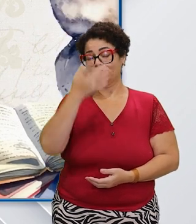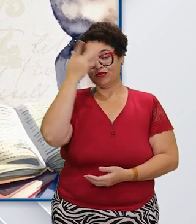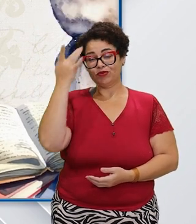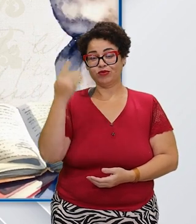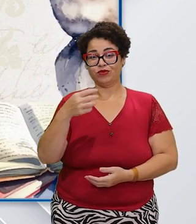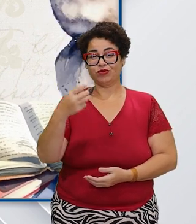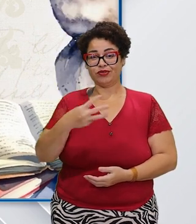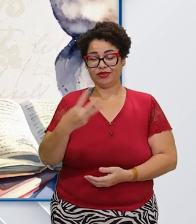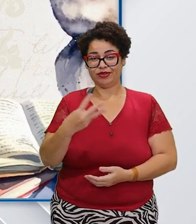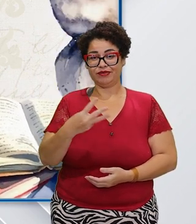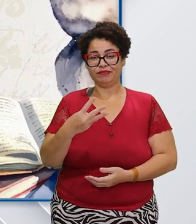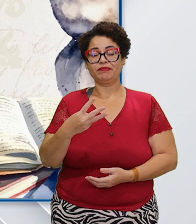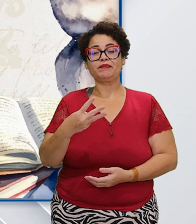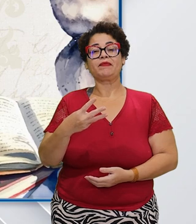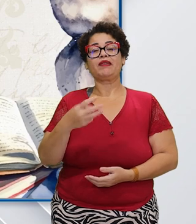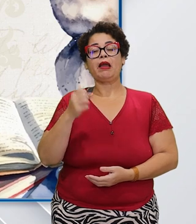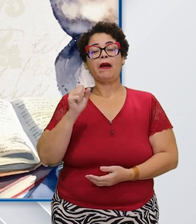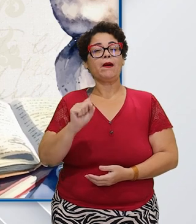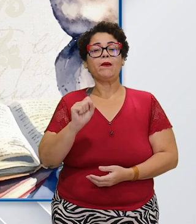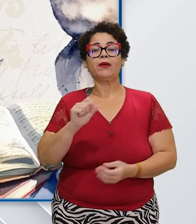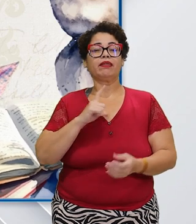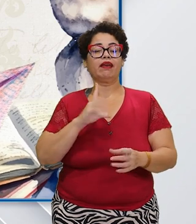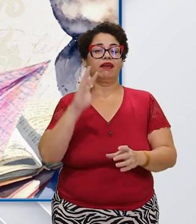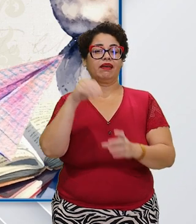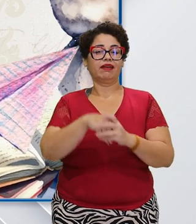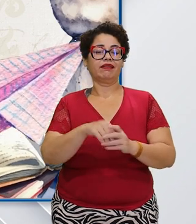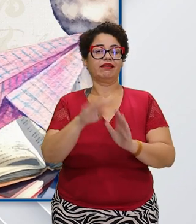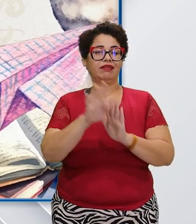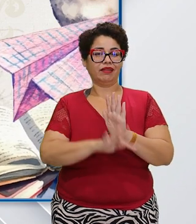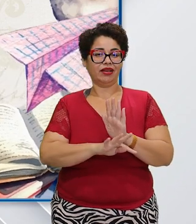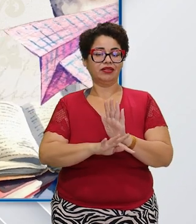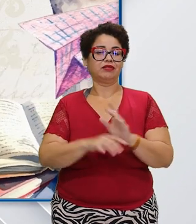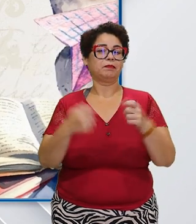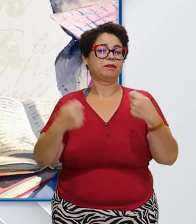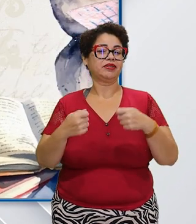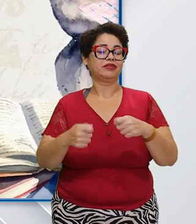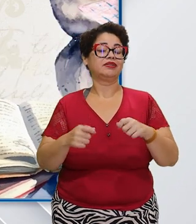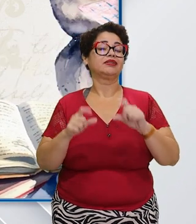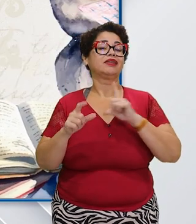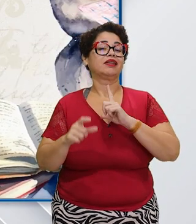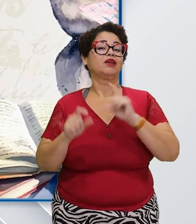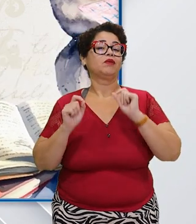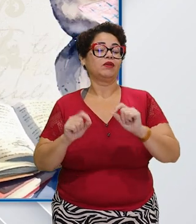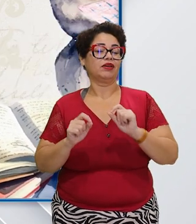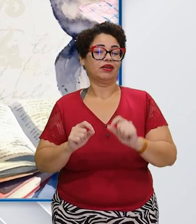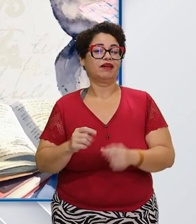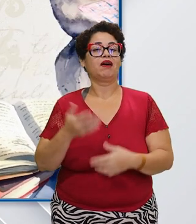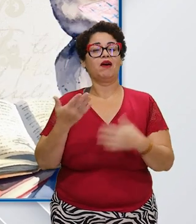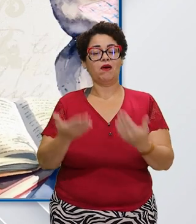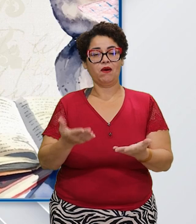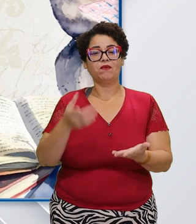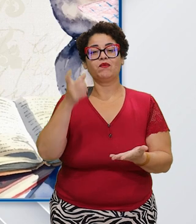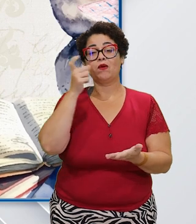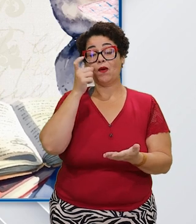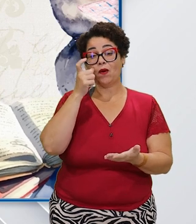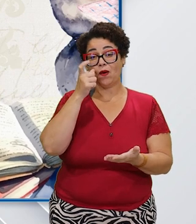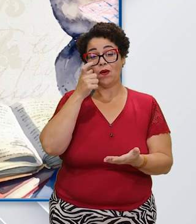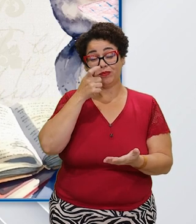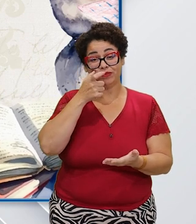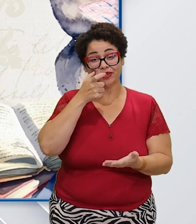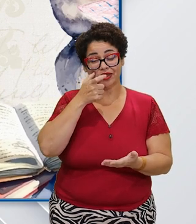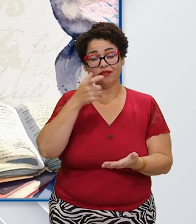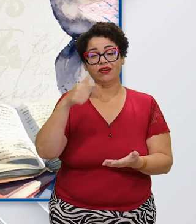disso E o que mais deve constar nesse texto pois bem vamos observar aquilo